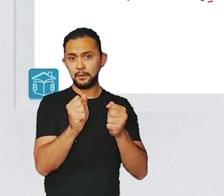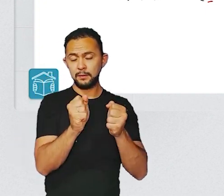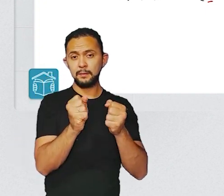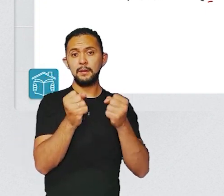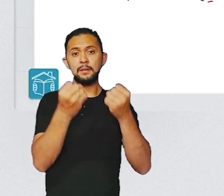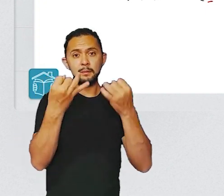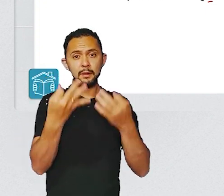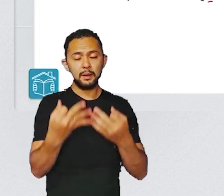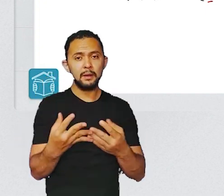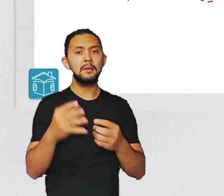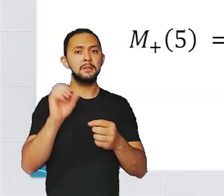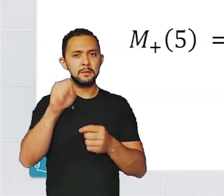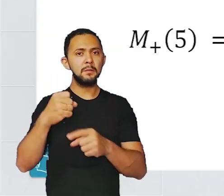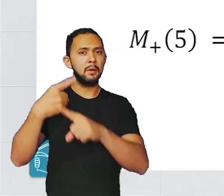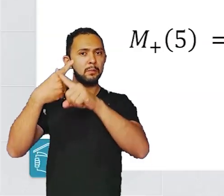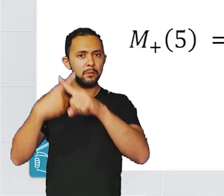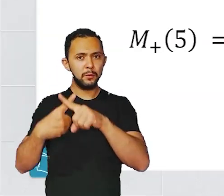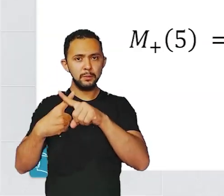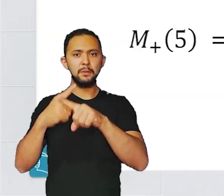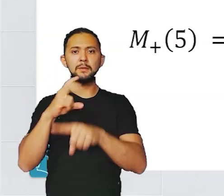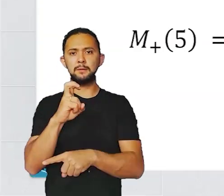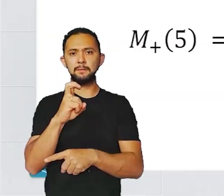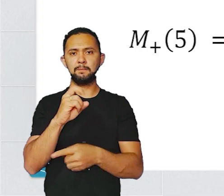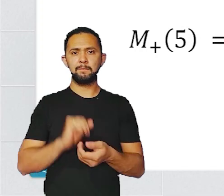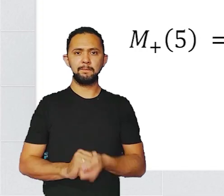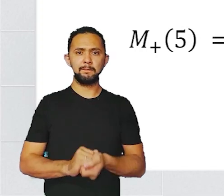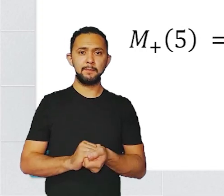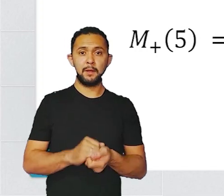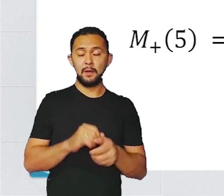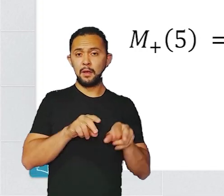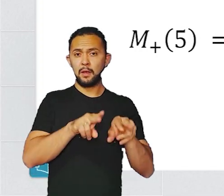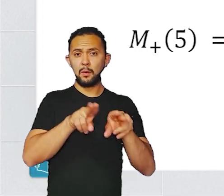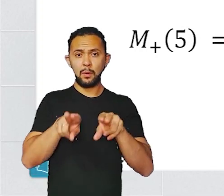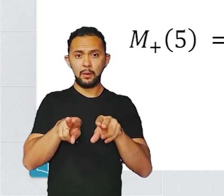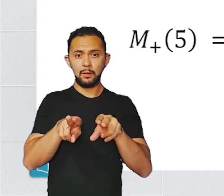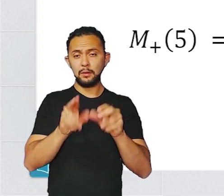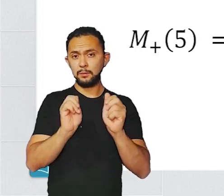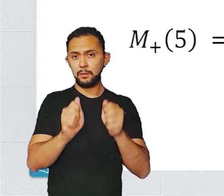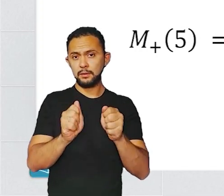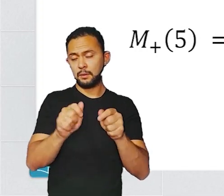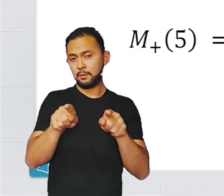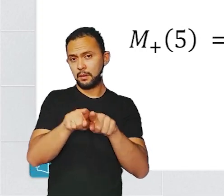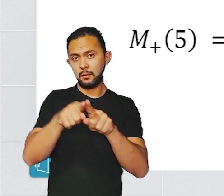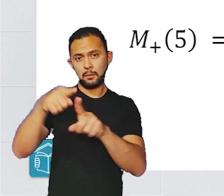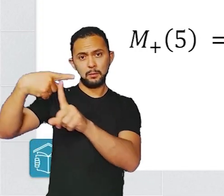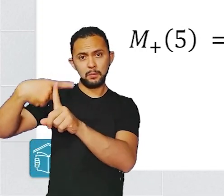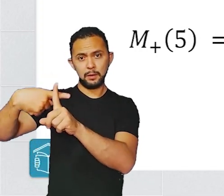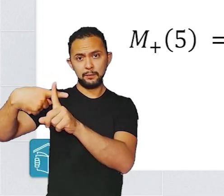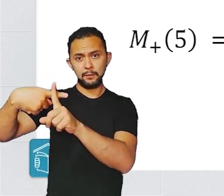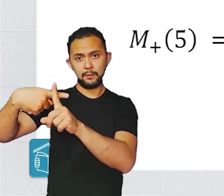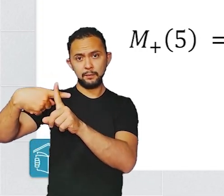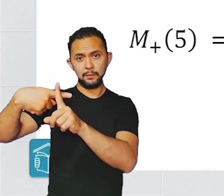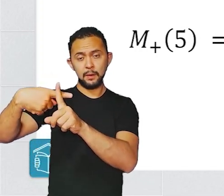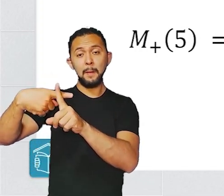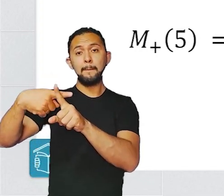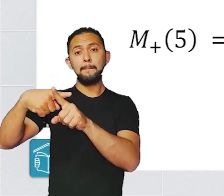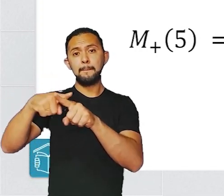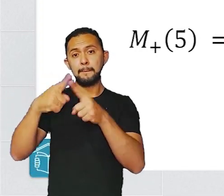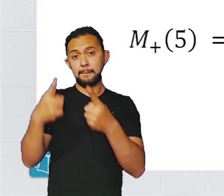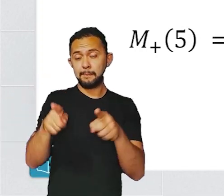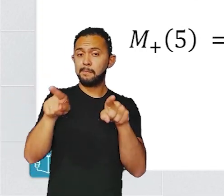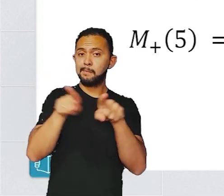um múltiplo de 5. Tranquilo? Agora, do mesmo modo que eu falei dos múltiplos positivos, também existem os